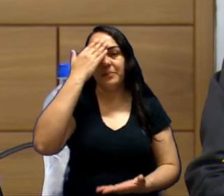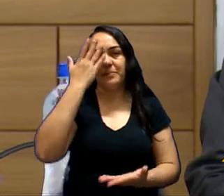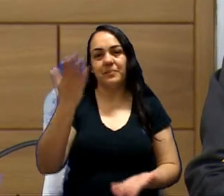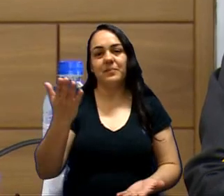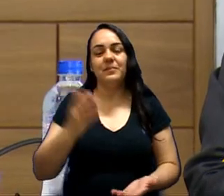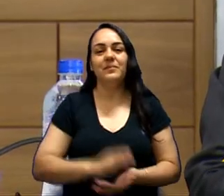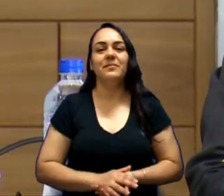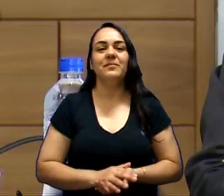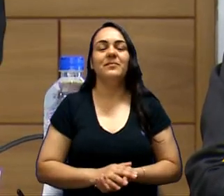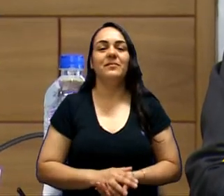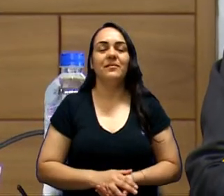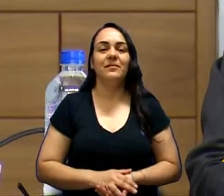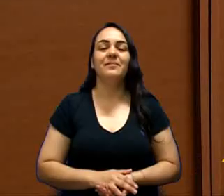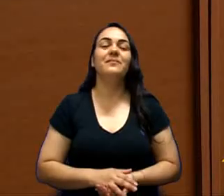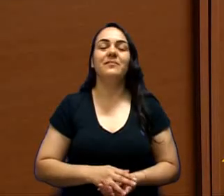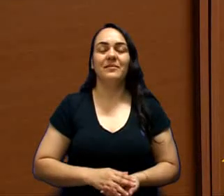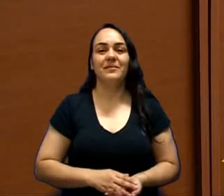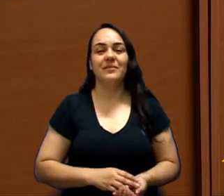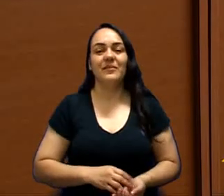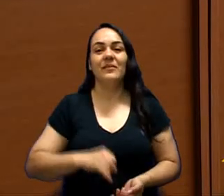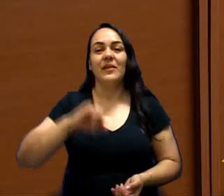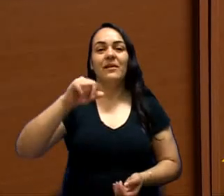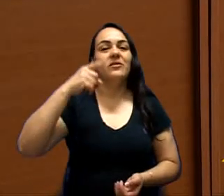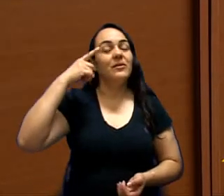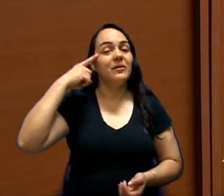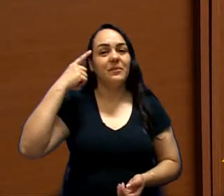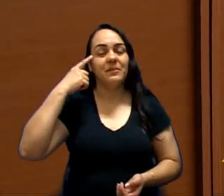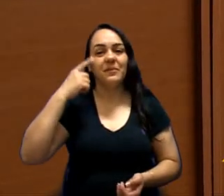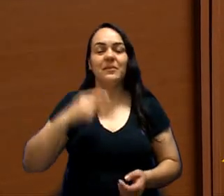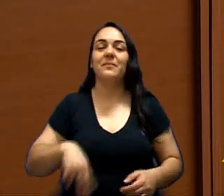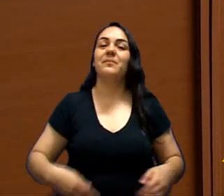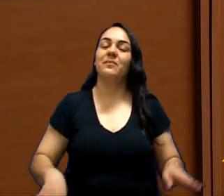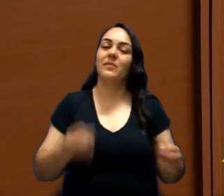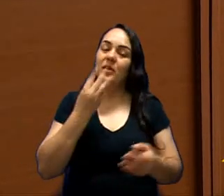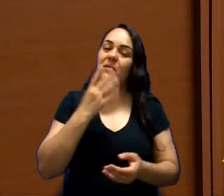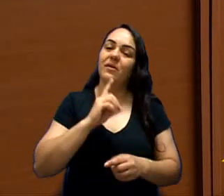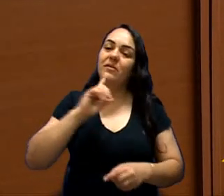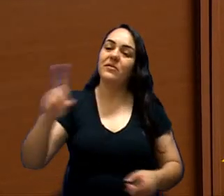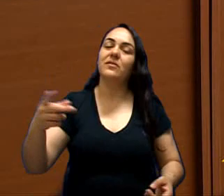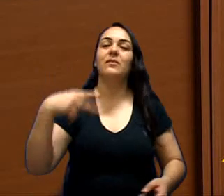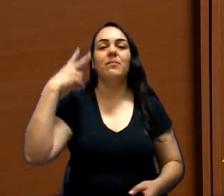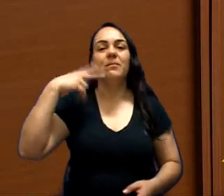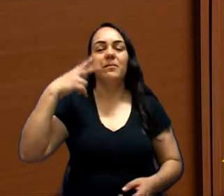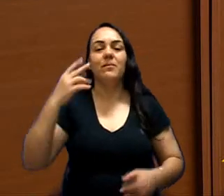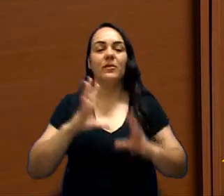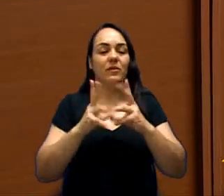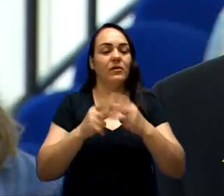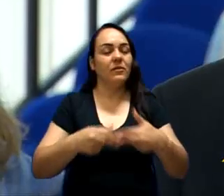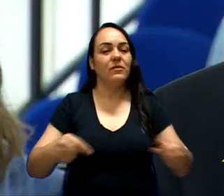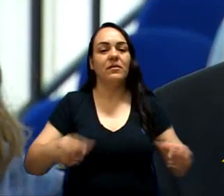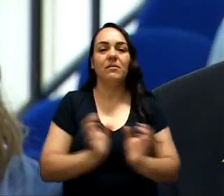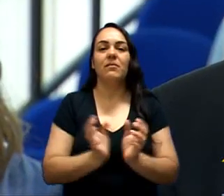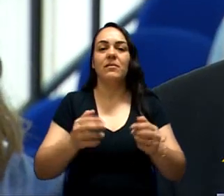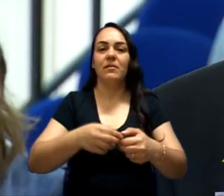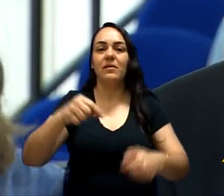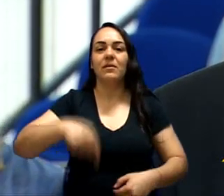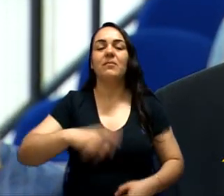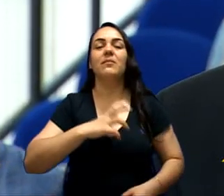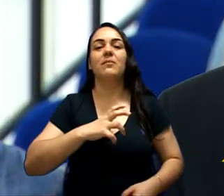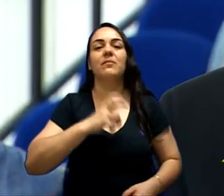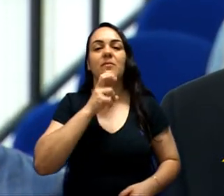Nosso Lorde, João Donizete. Bom dia, senhor presidente, senhores vereadores, senhoras vereadoras, a toda a equipe da Câmara. Eu queria fazer um voto